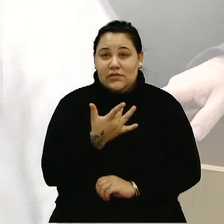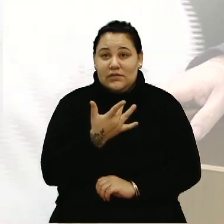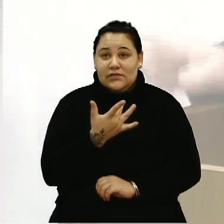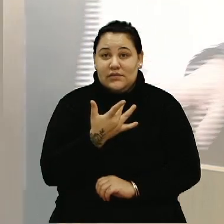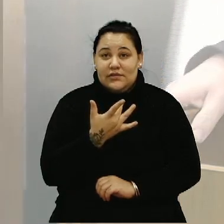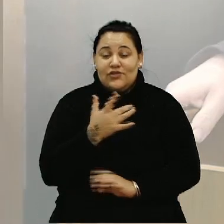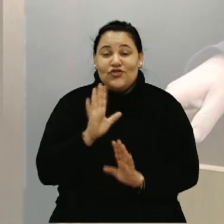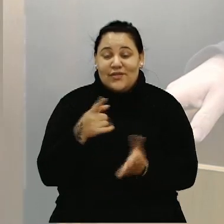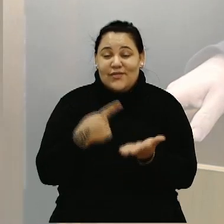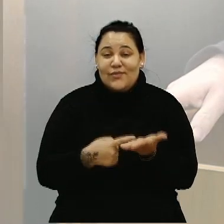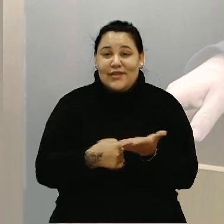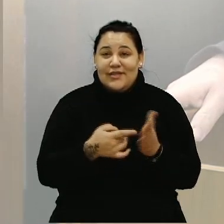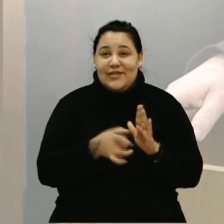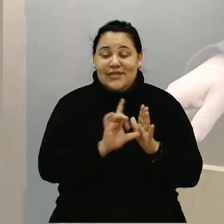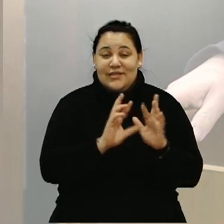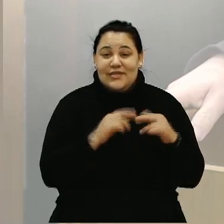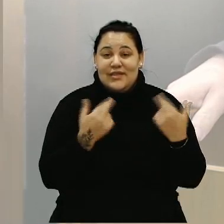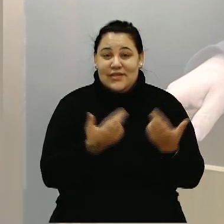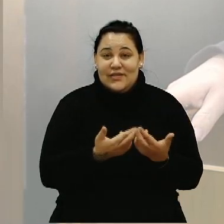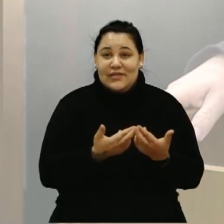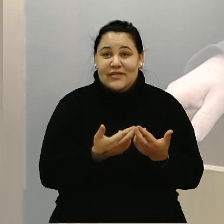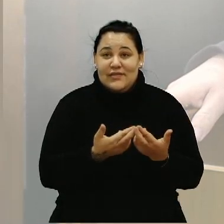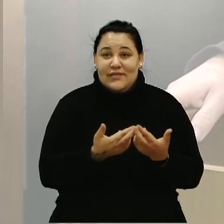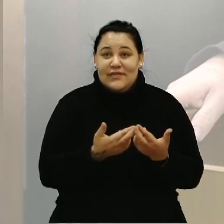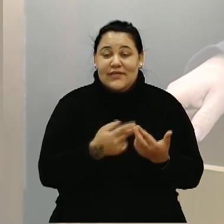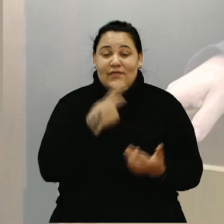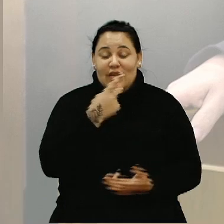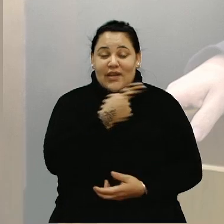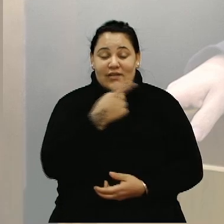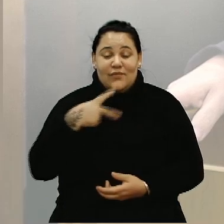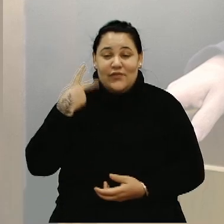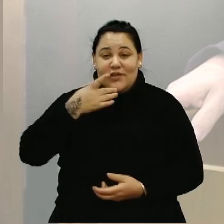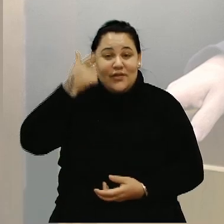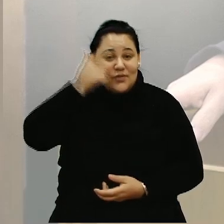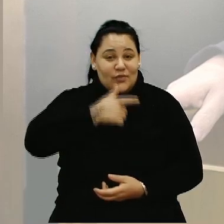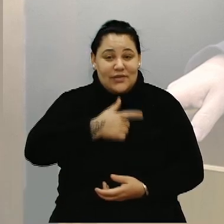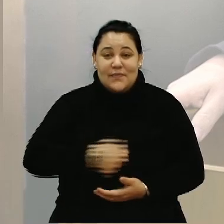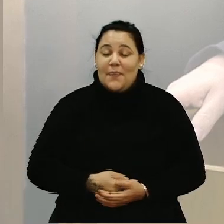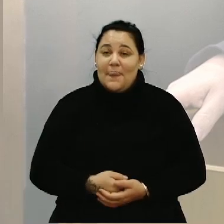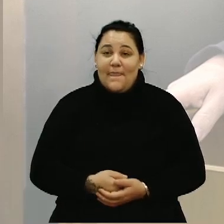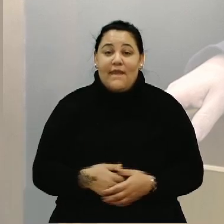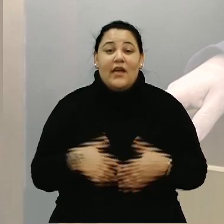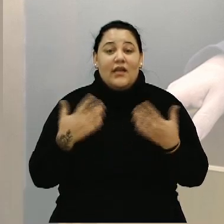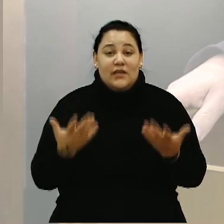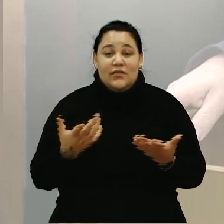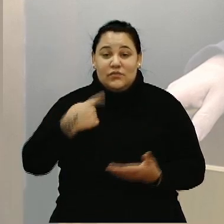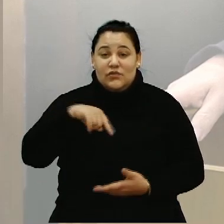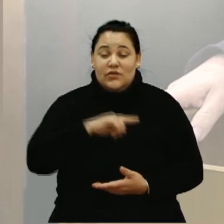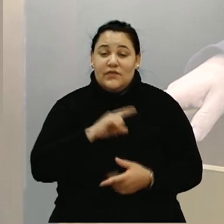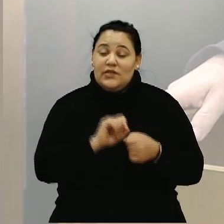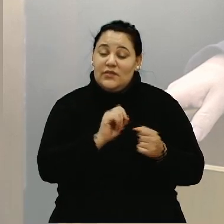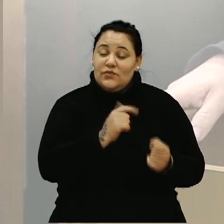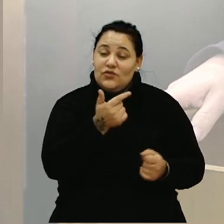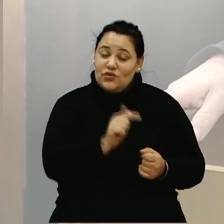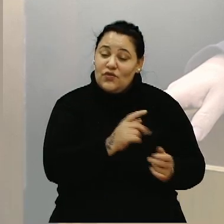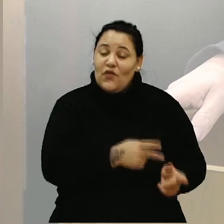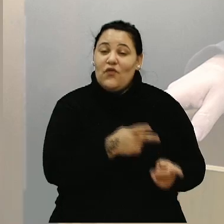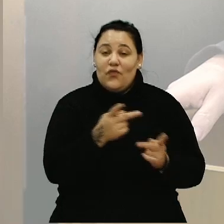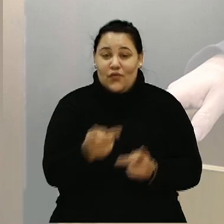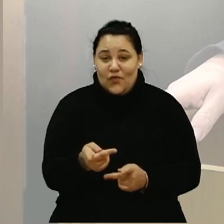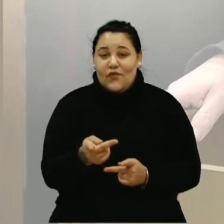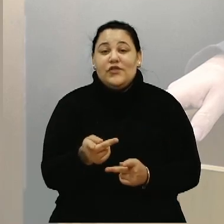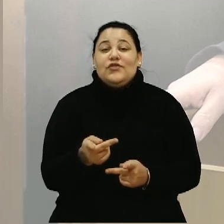desta reunião falada pelo vereador Lucas Carenhato. Então a gente reitera, né,